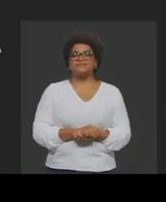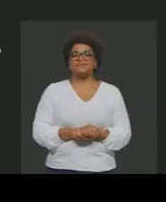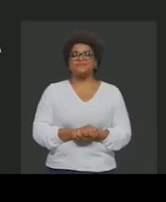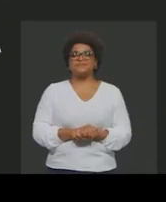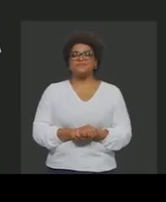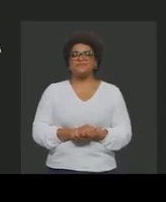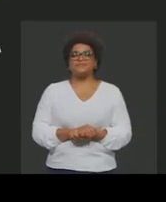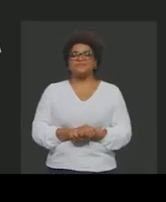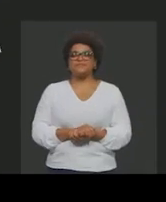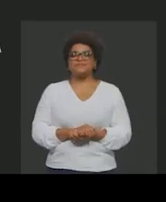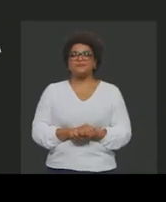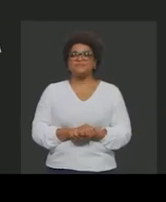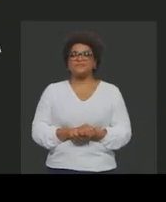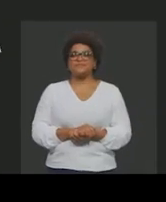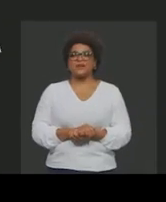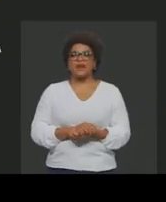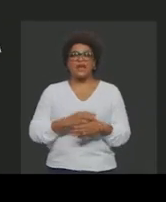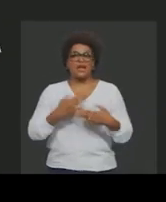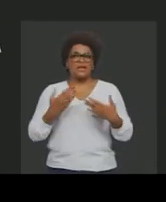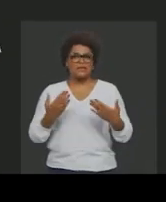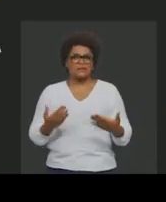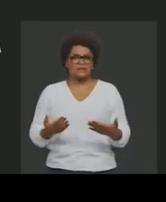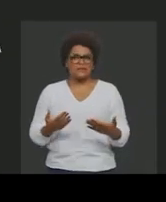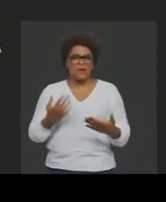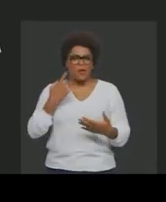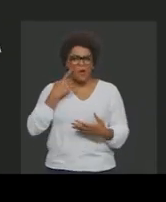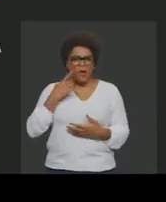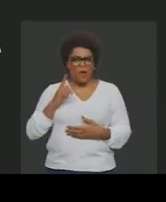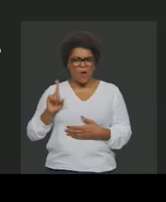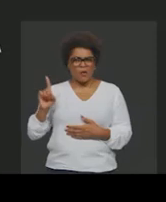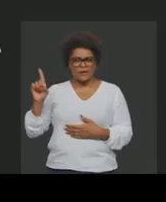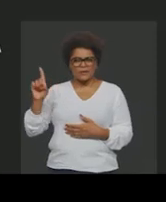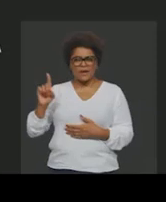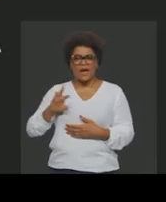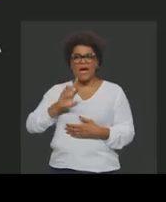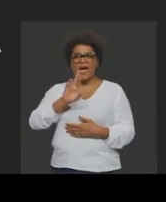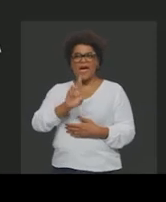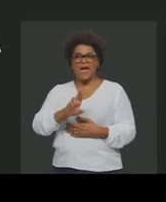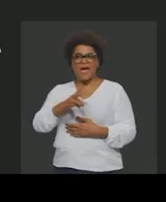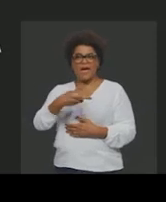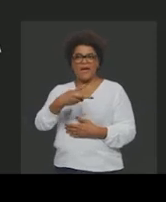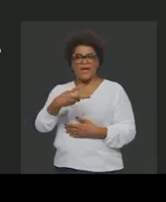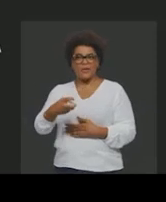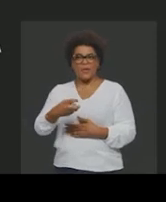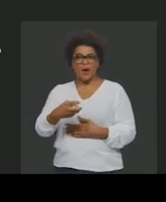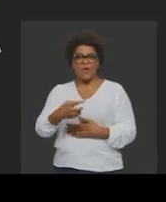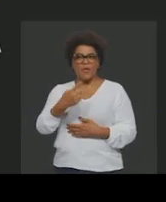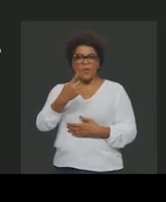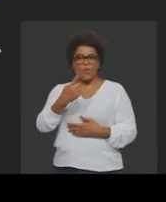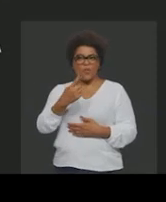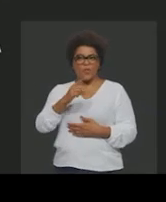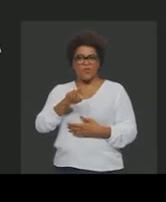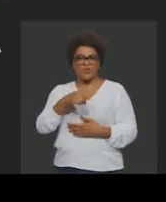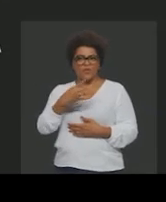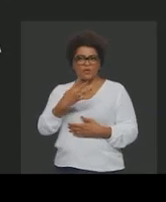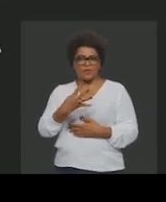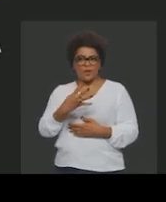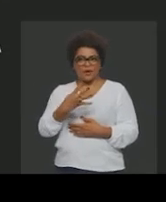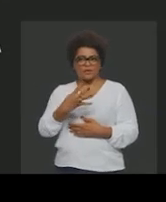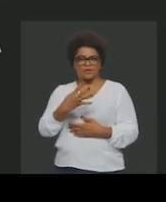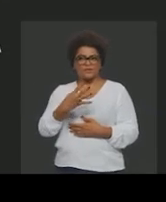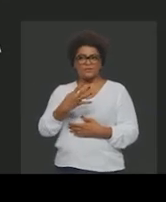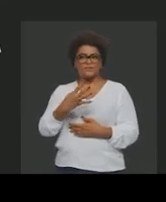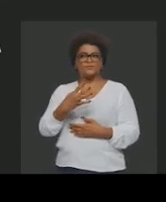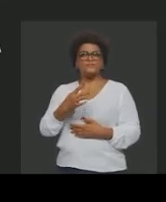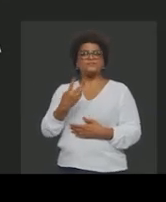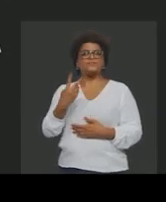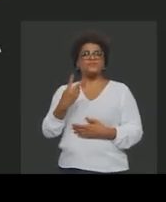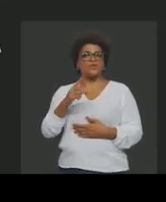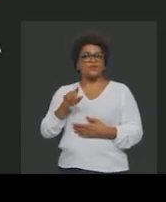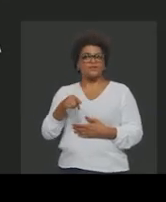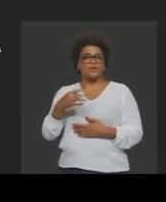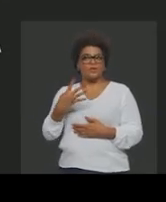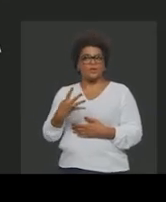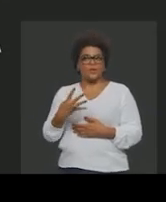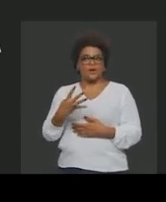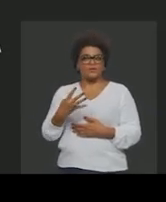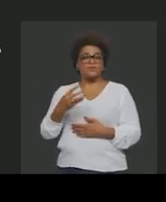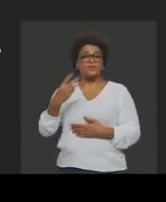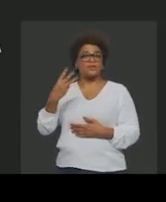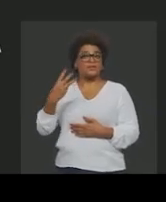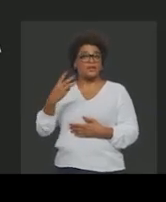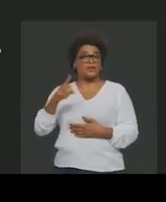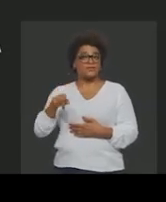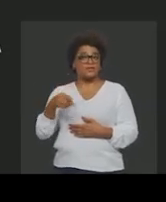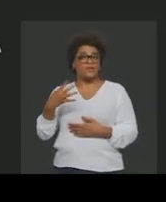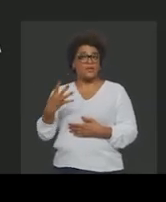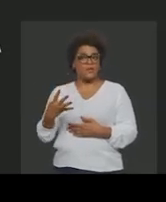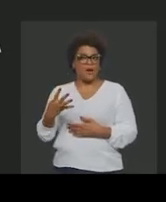Então a relação aí, 1, 4, 2, 4, 3, 4. Cada número de A aparece exatamente uma vez